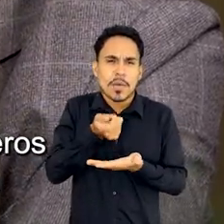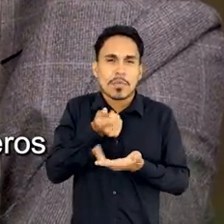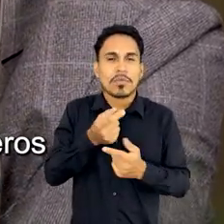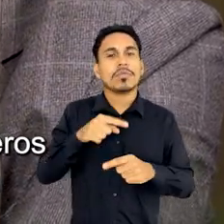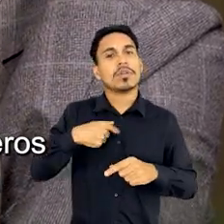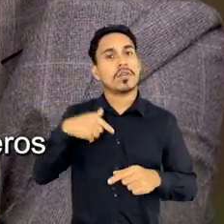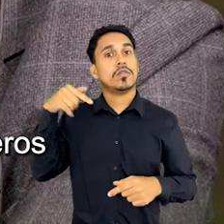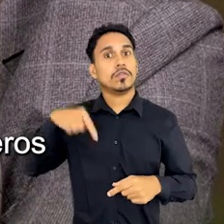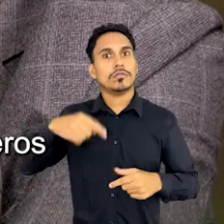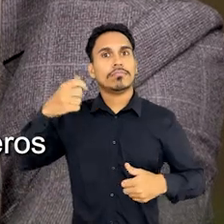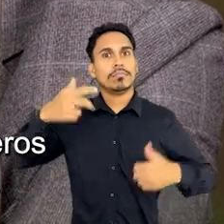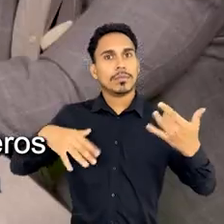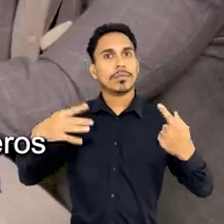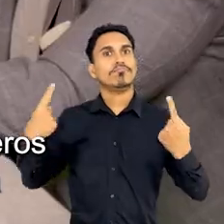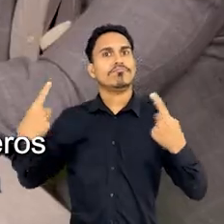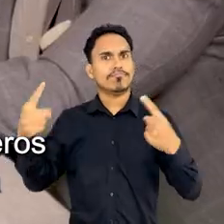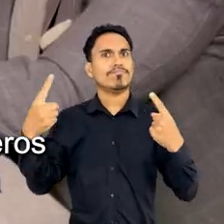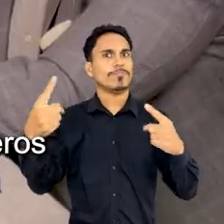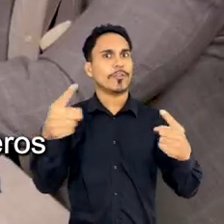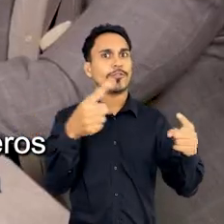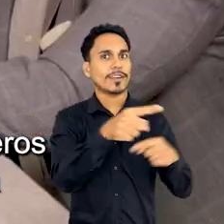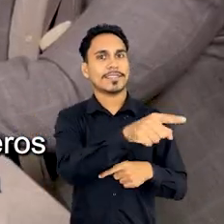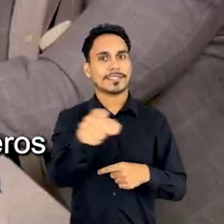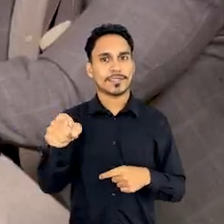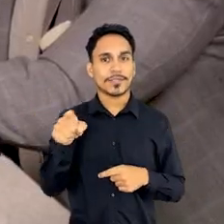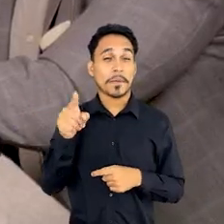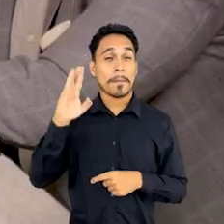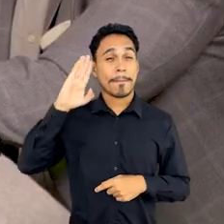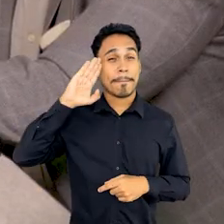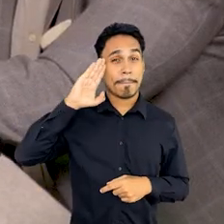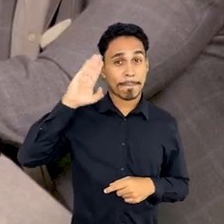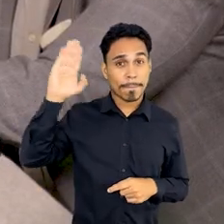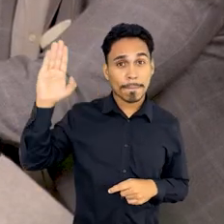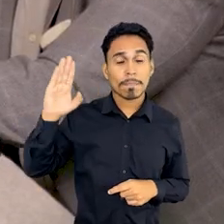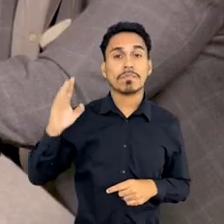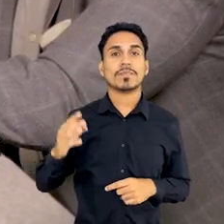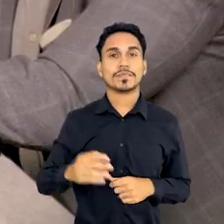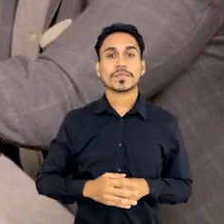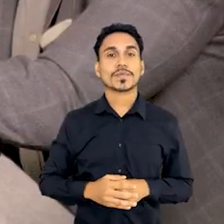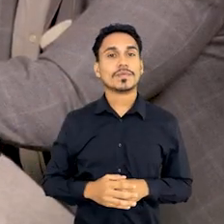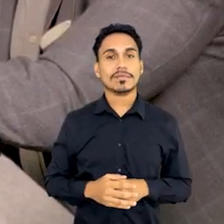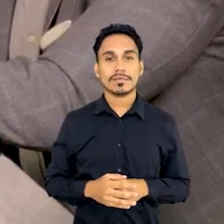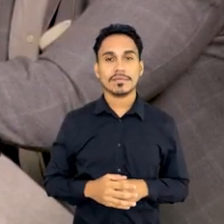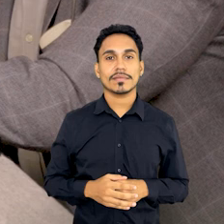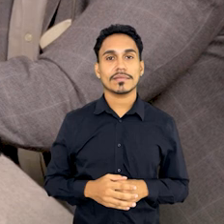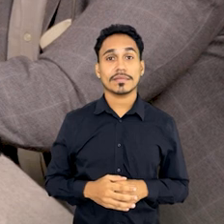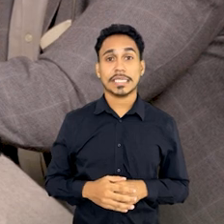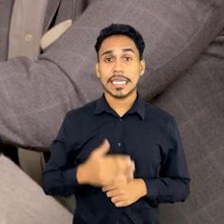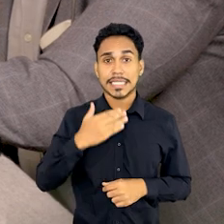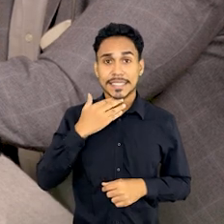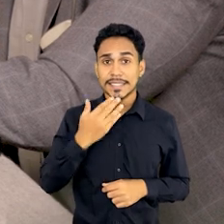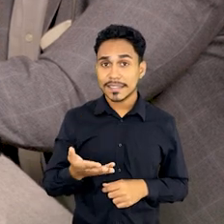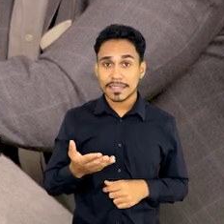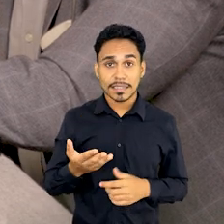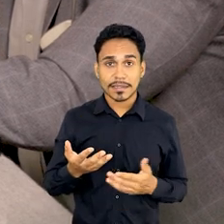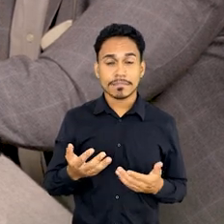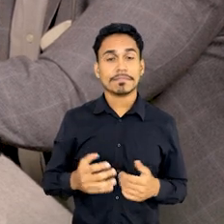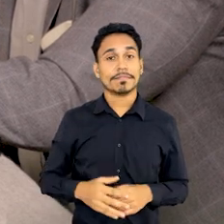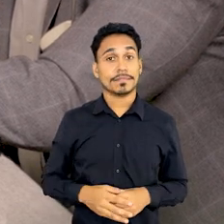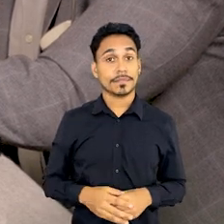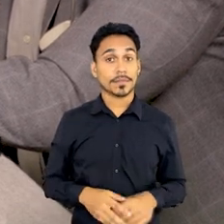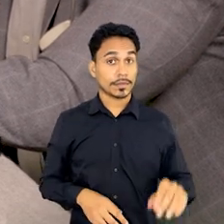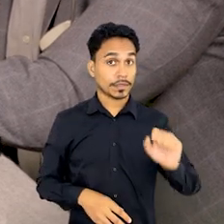poucos números e muito mais provocações então é a minha questão principal e eu fechei com essa fala é se a educação é um